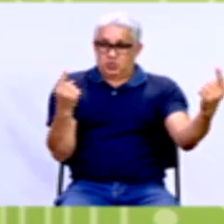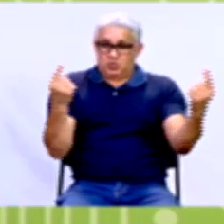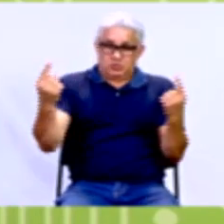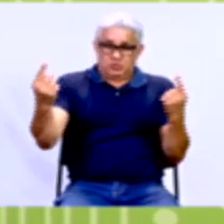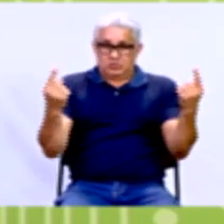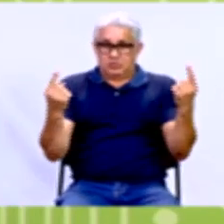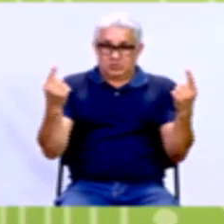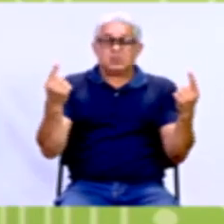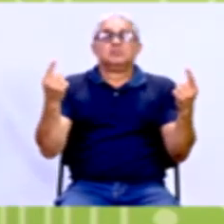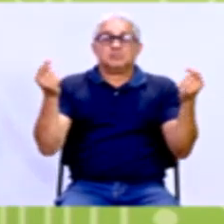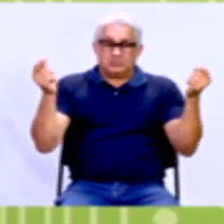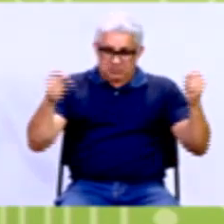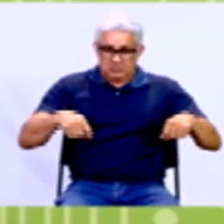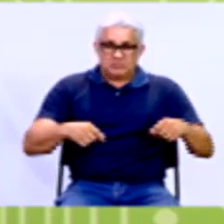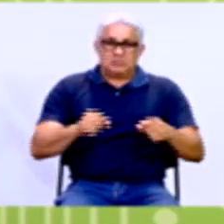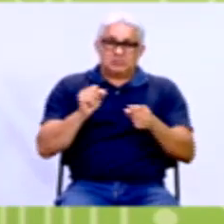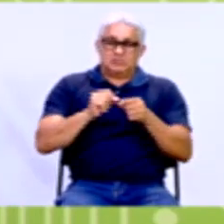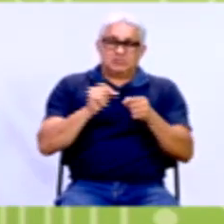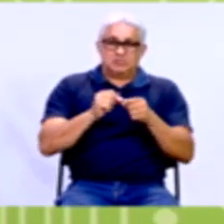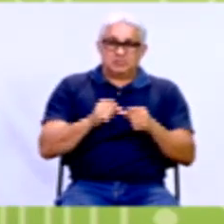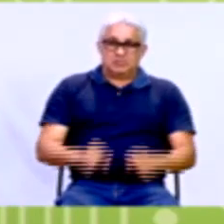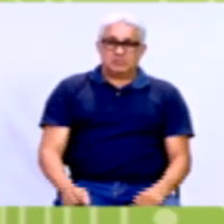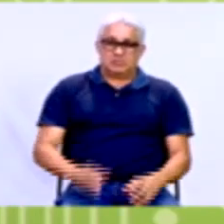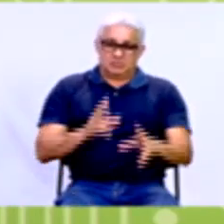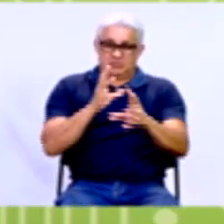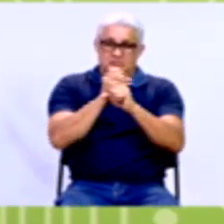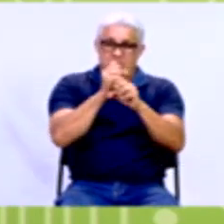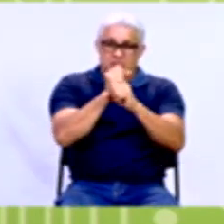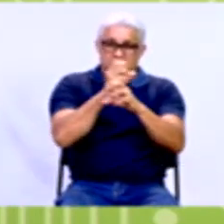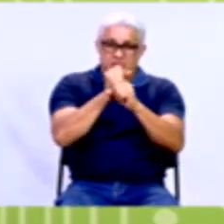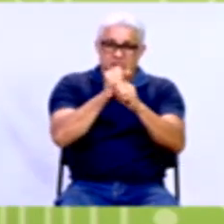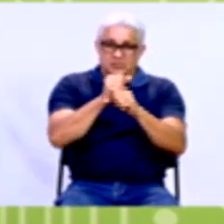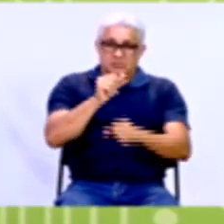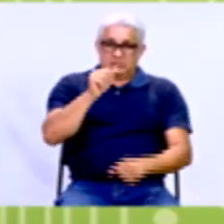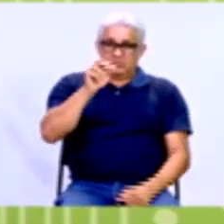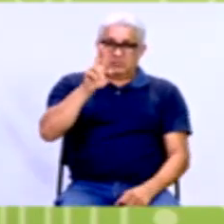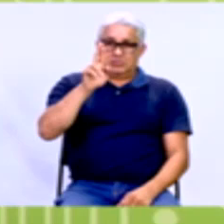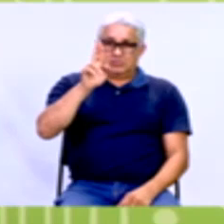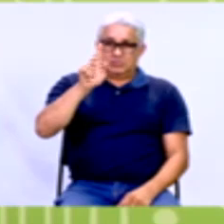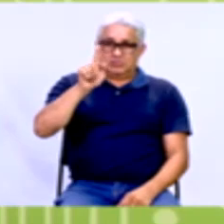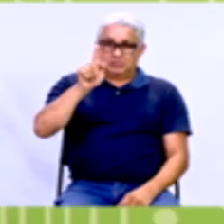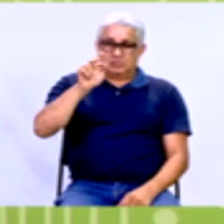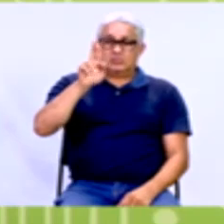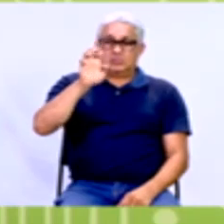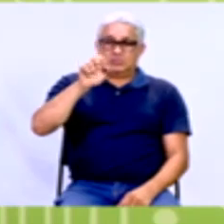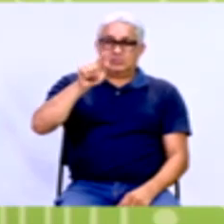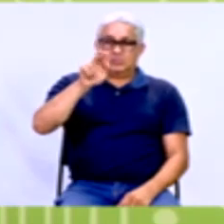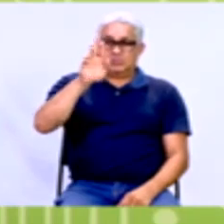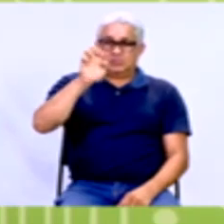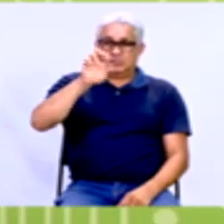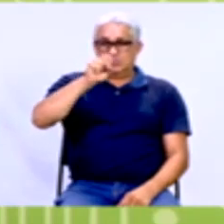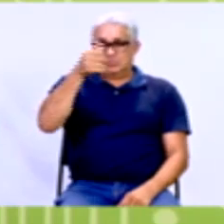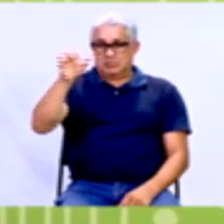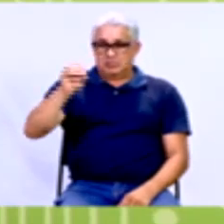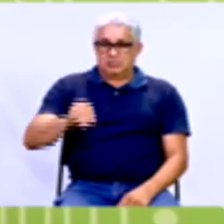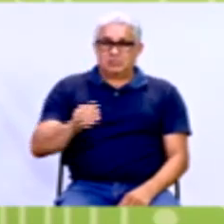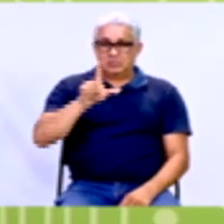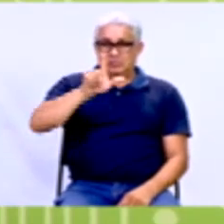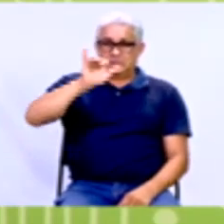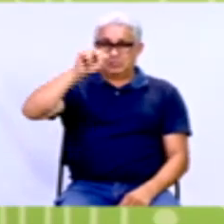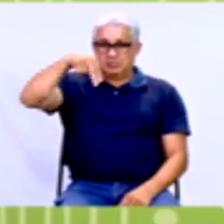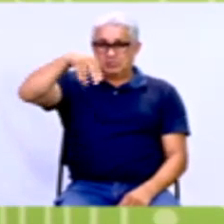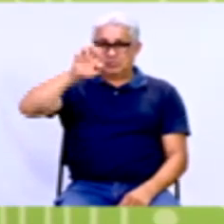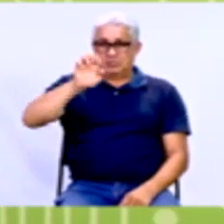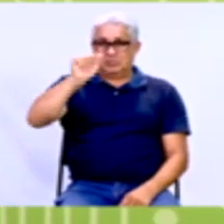aí a gente vai partir para fazer a equação da regressão linear, tá? Então, ó, essa